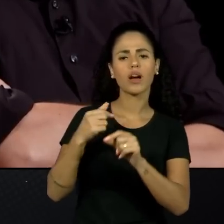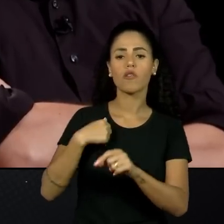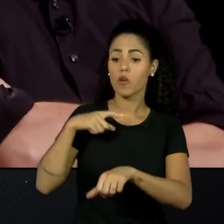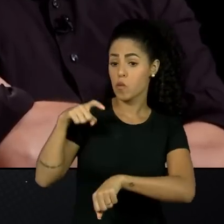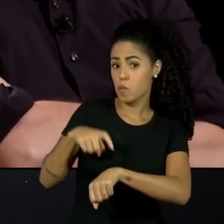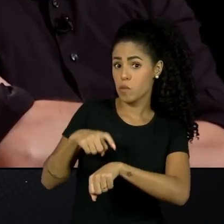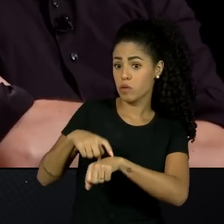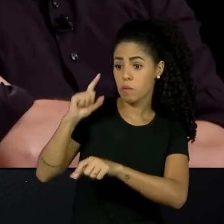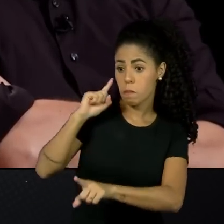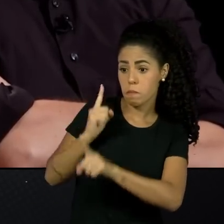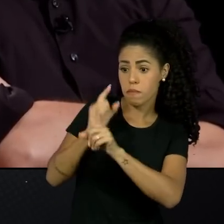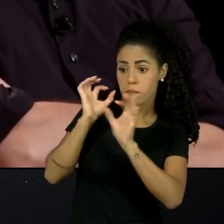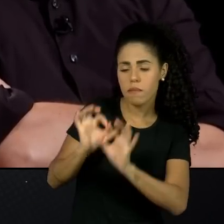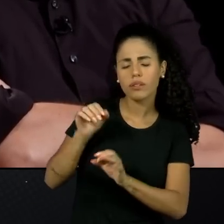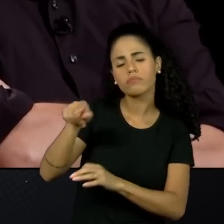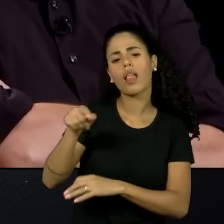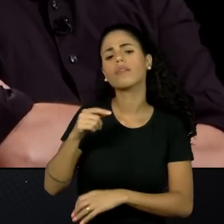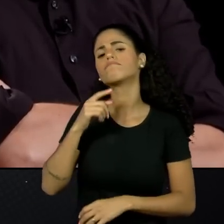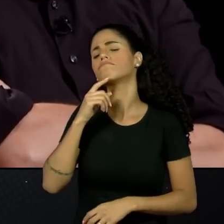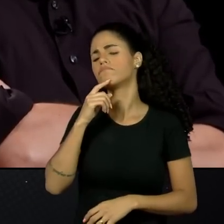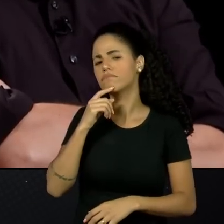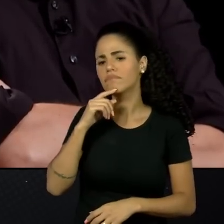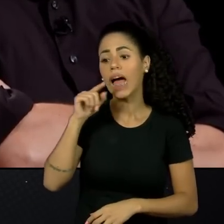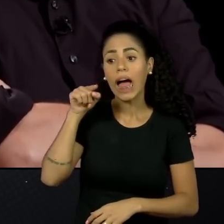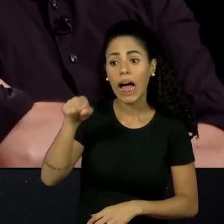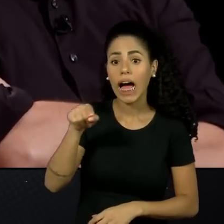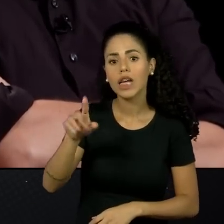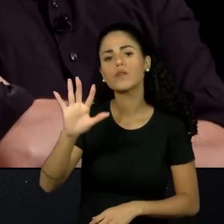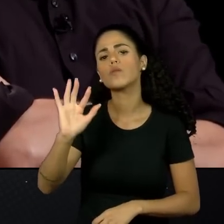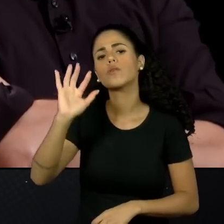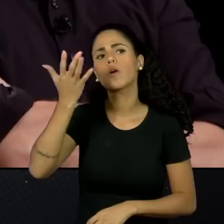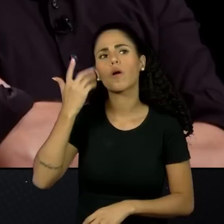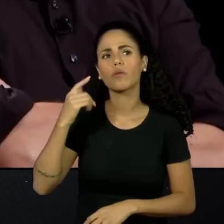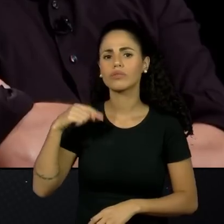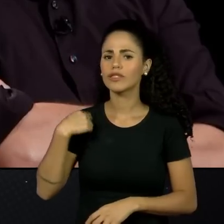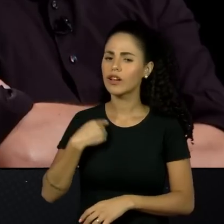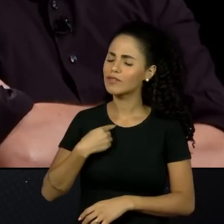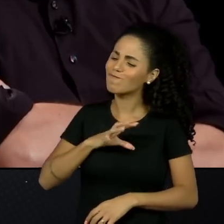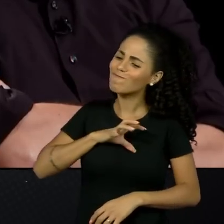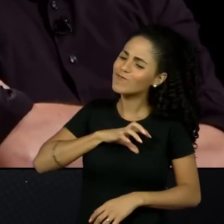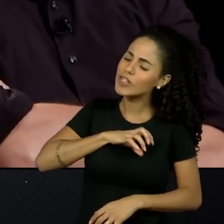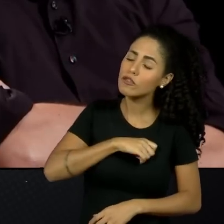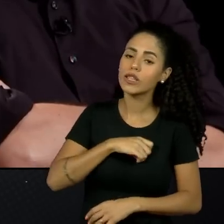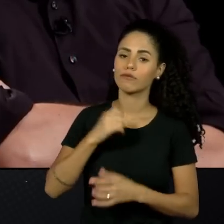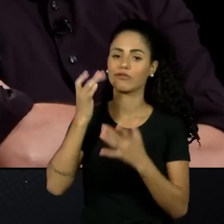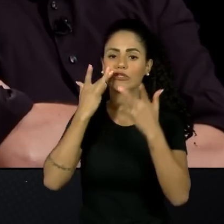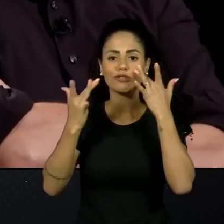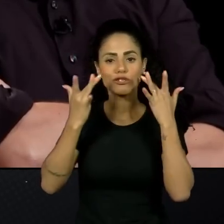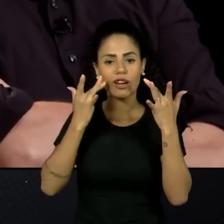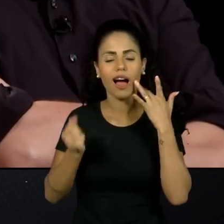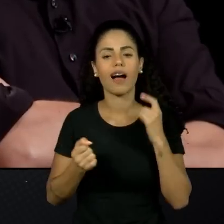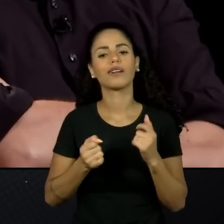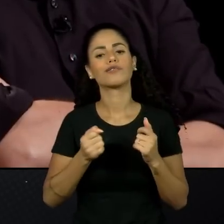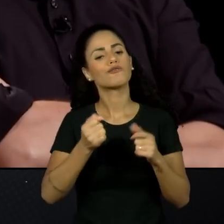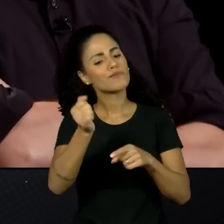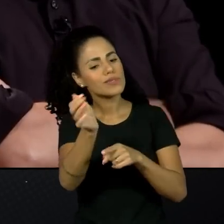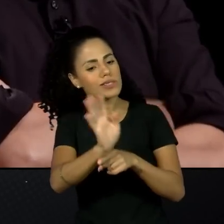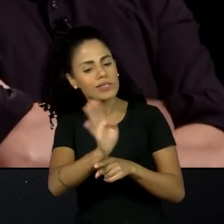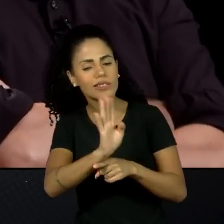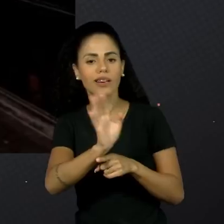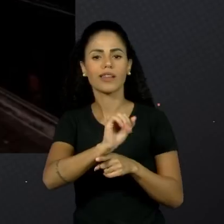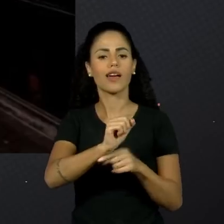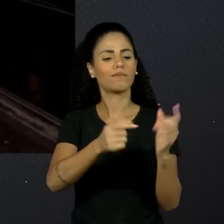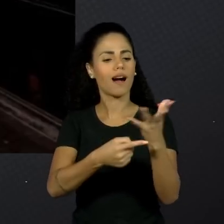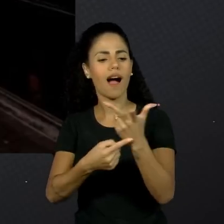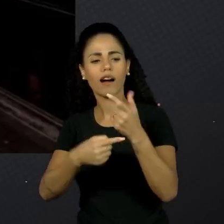momento do encontro. E de toda essa paixão que nós temos pelo teatro, pelo cinema, pelas artes